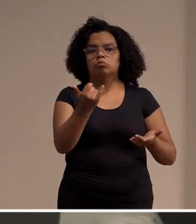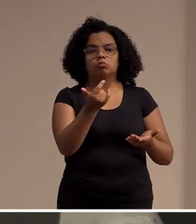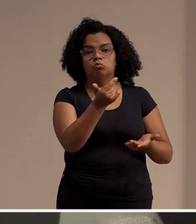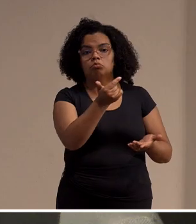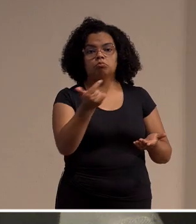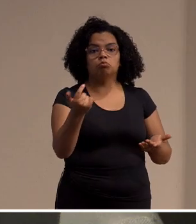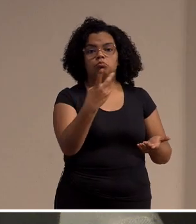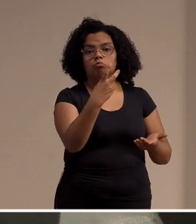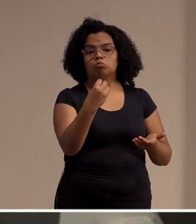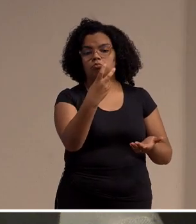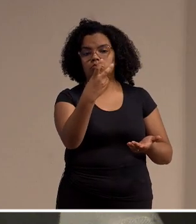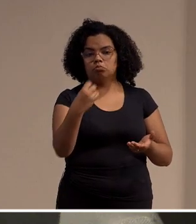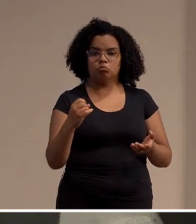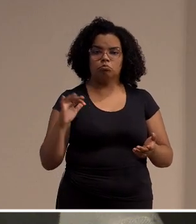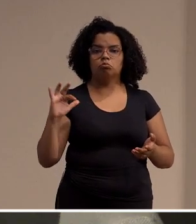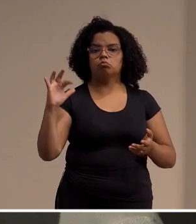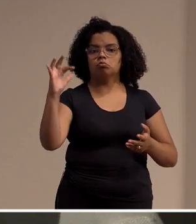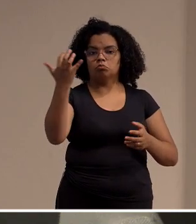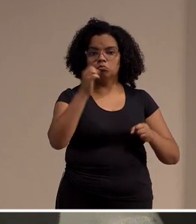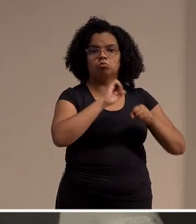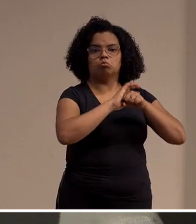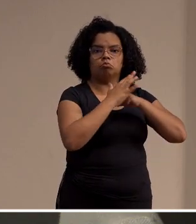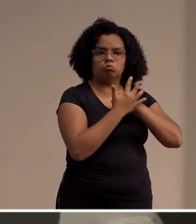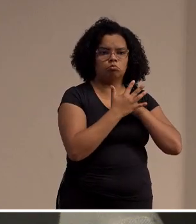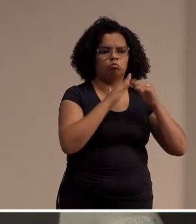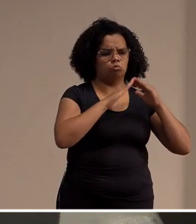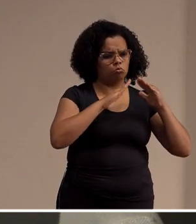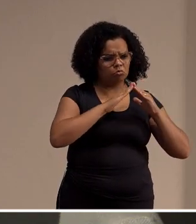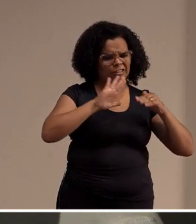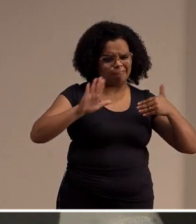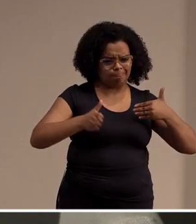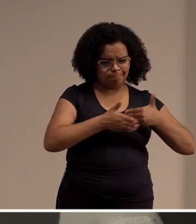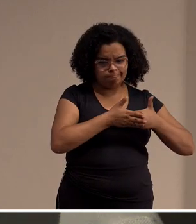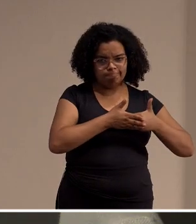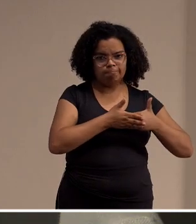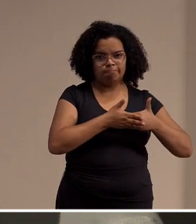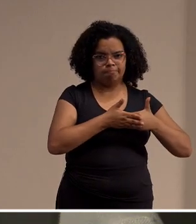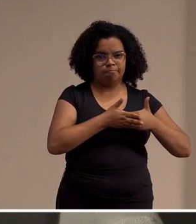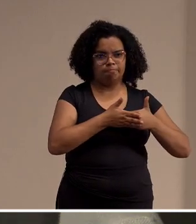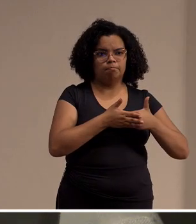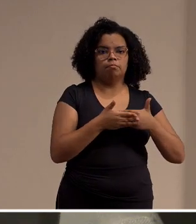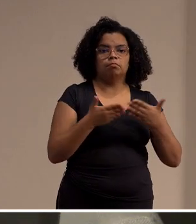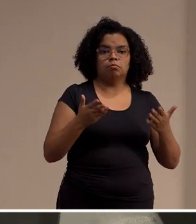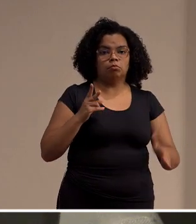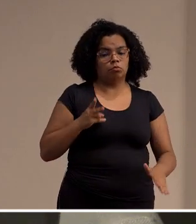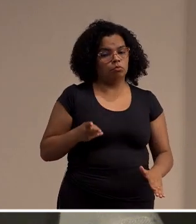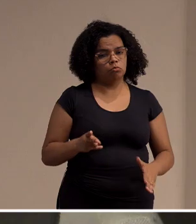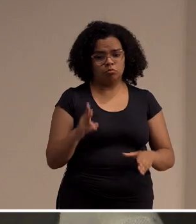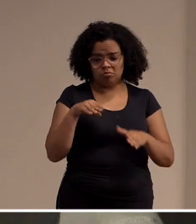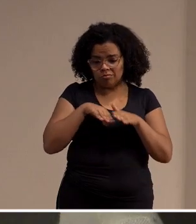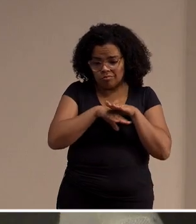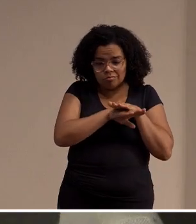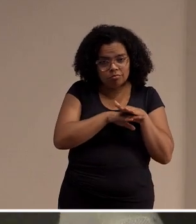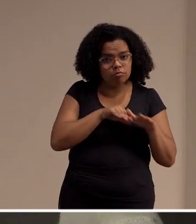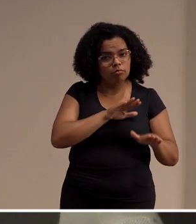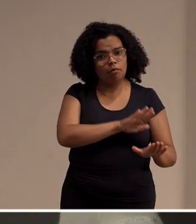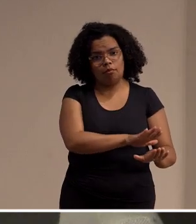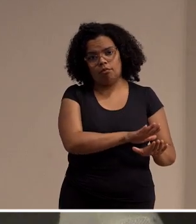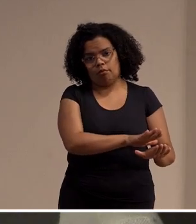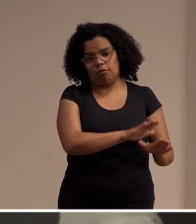2020 acontecer toda a tragédia, a gente ficar trancado dentro de casa, provavelmente aquele livro continuaria dentro do caderno onde eu escrevi,